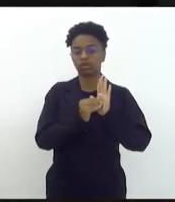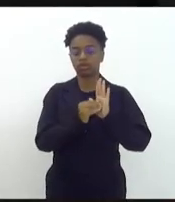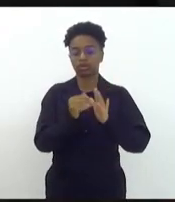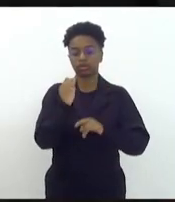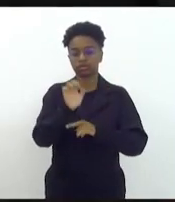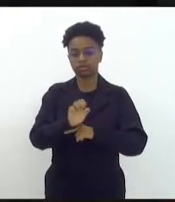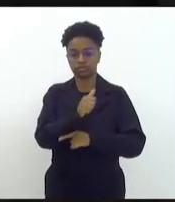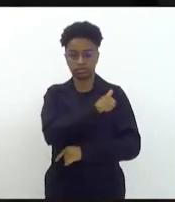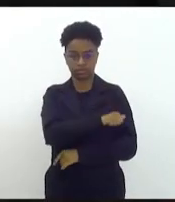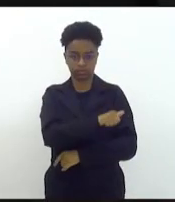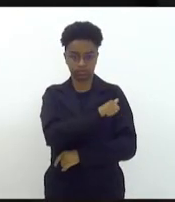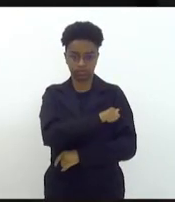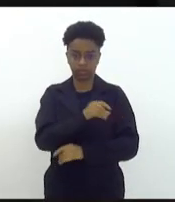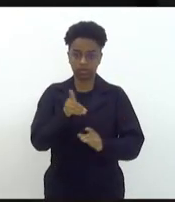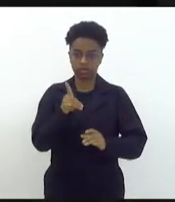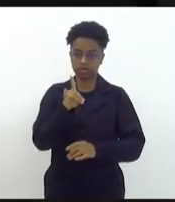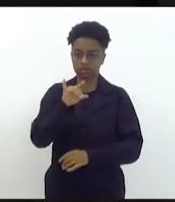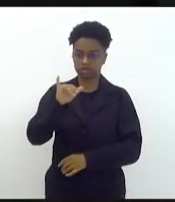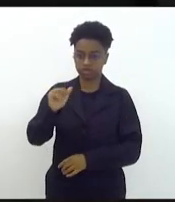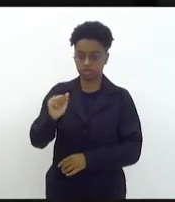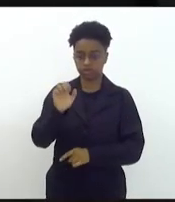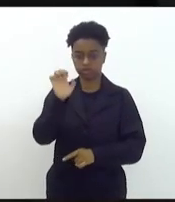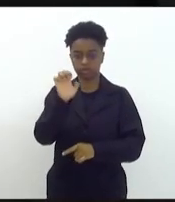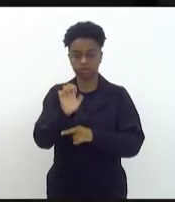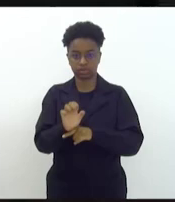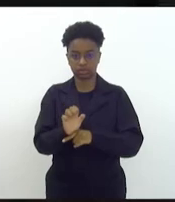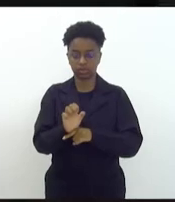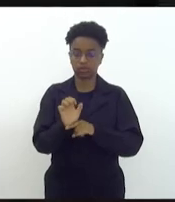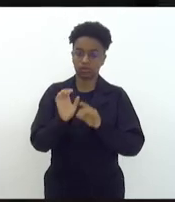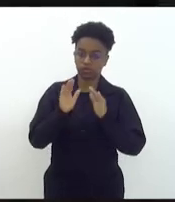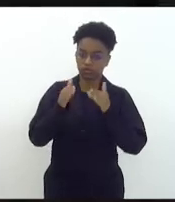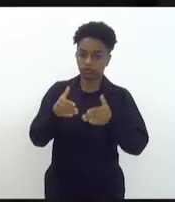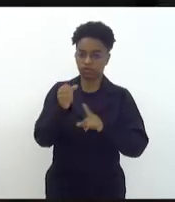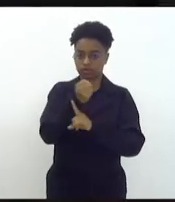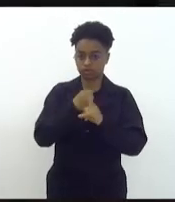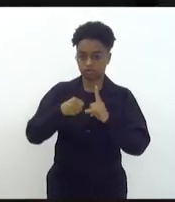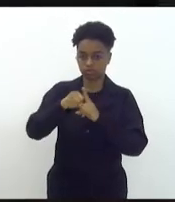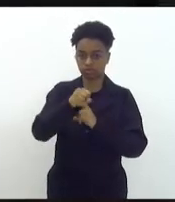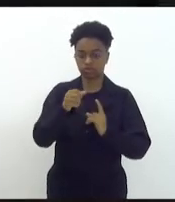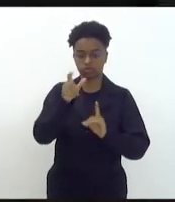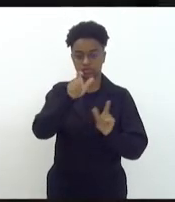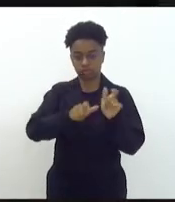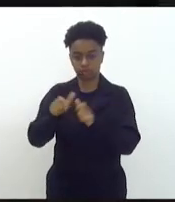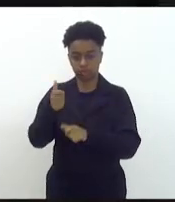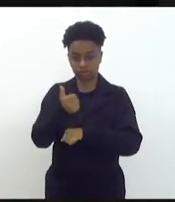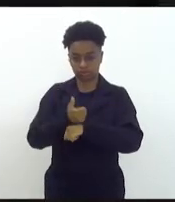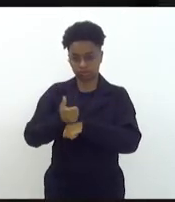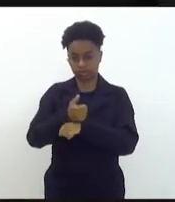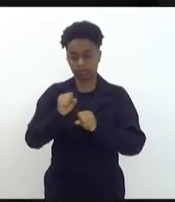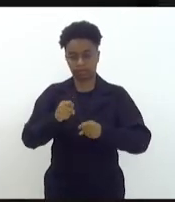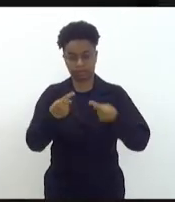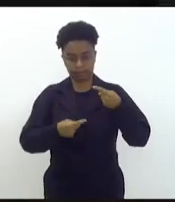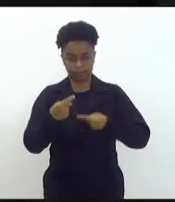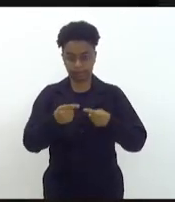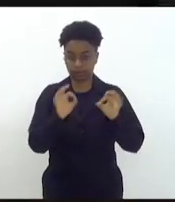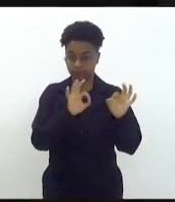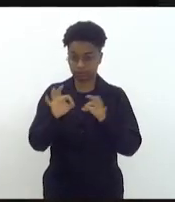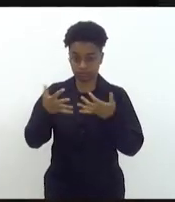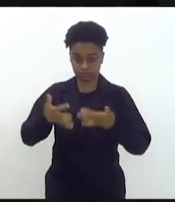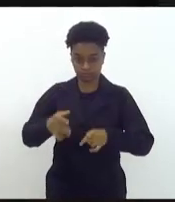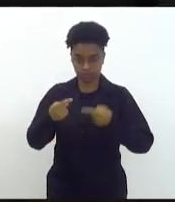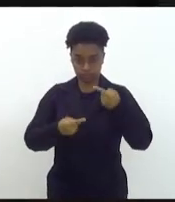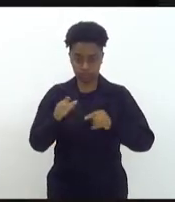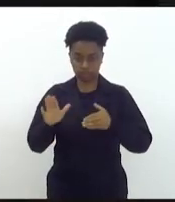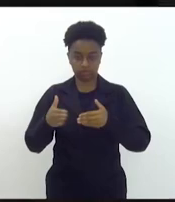Rio de Janeiro o dia Estadual do sociólogo e da socióloga em discussão no havendo Quem Queira